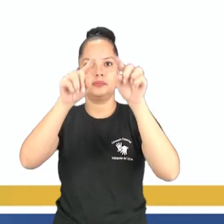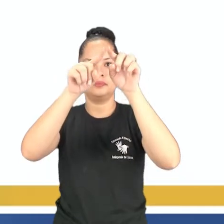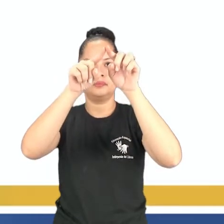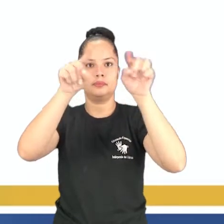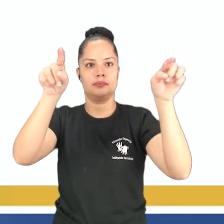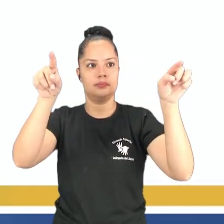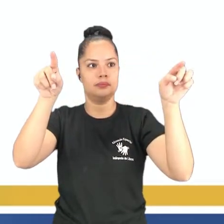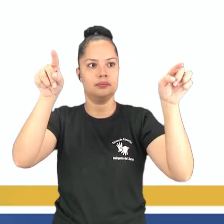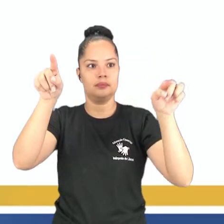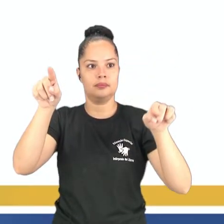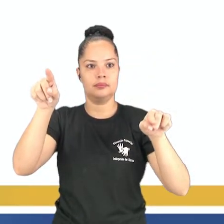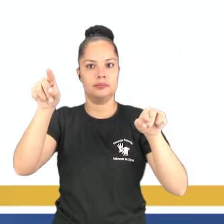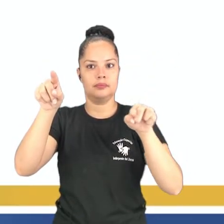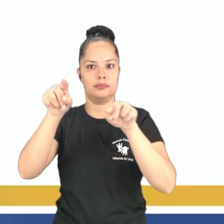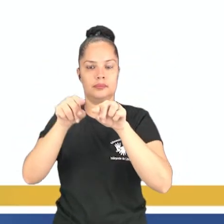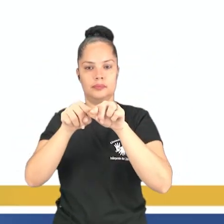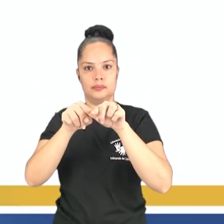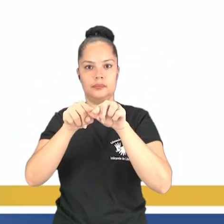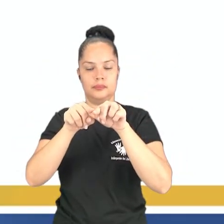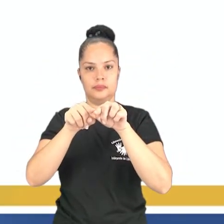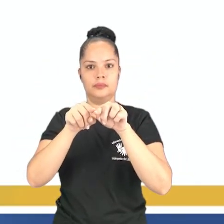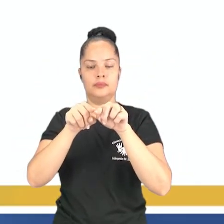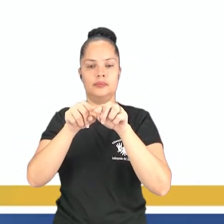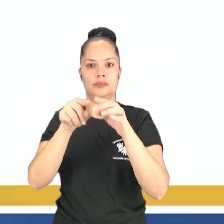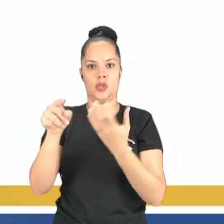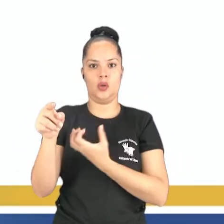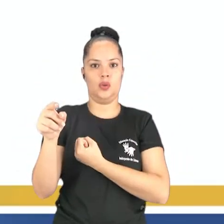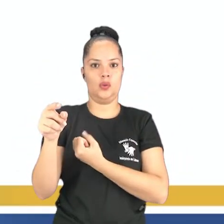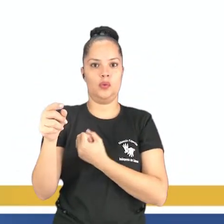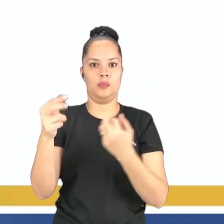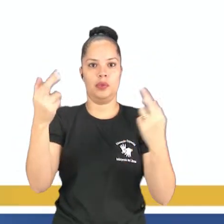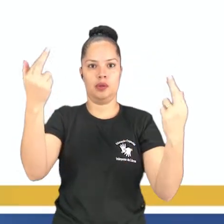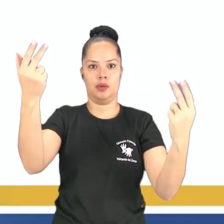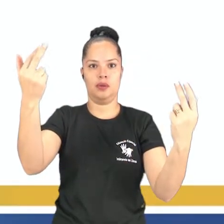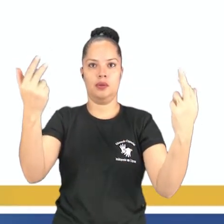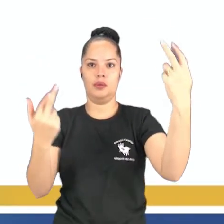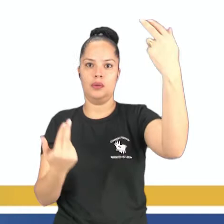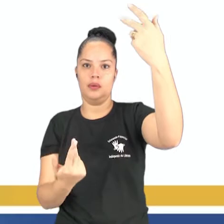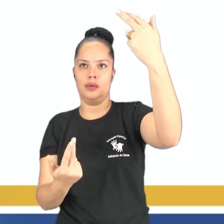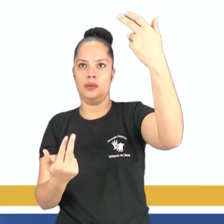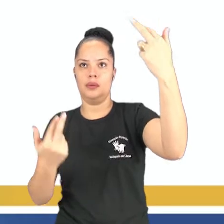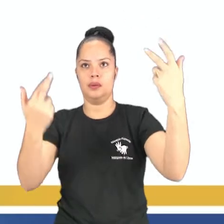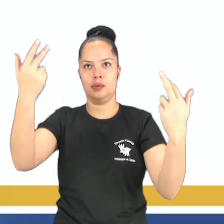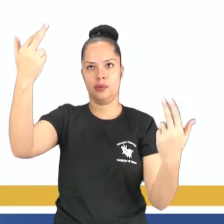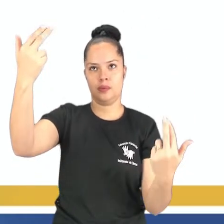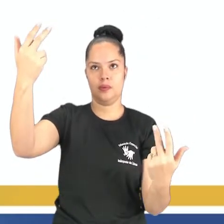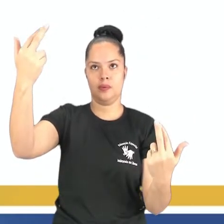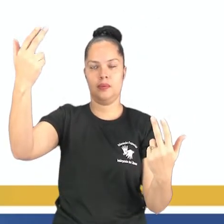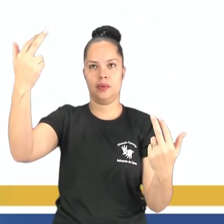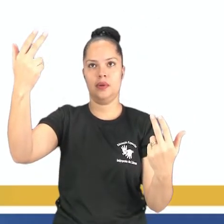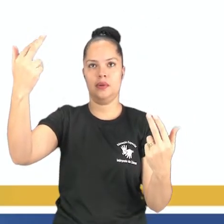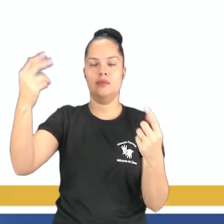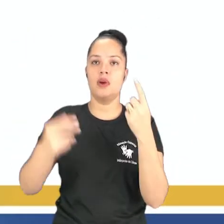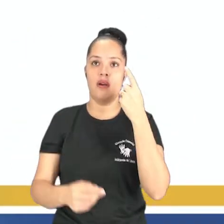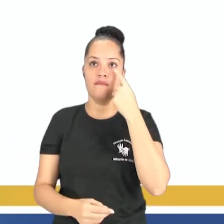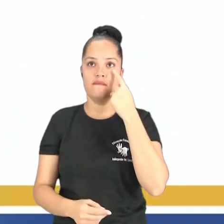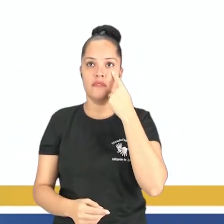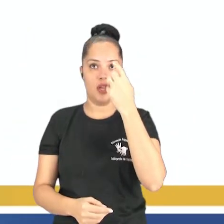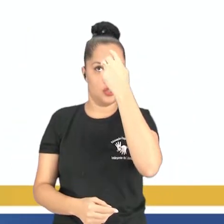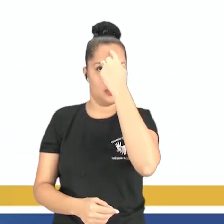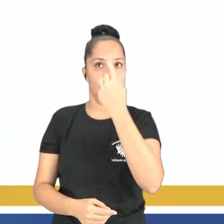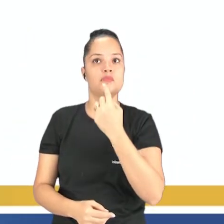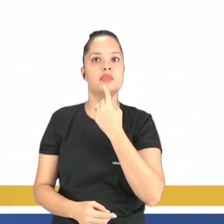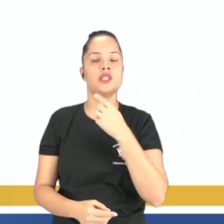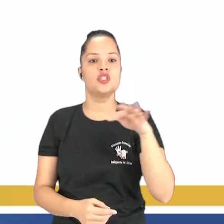número de simetrias de rotação é igual ao número de lados do polígono. Então, observe a letrinha F aí